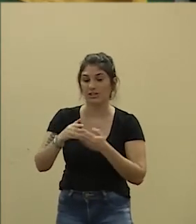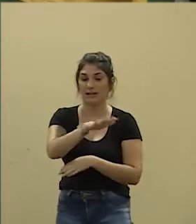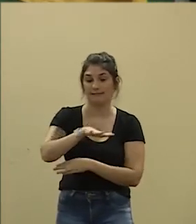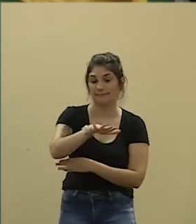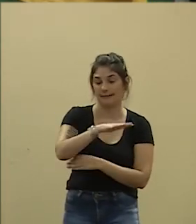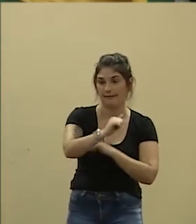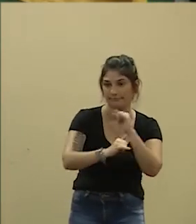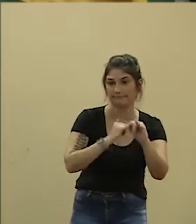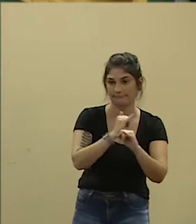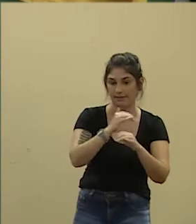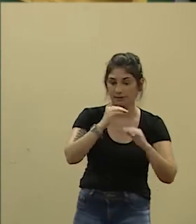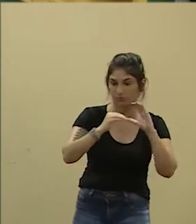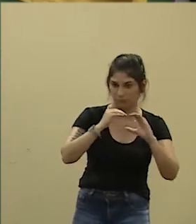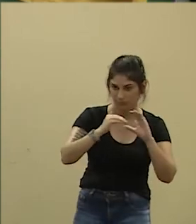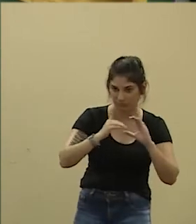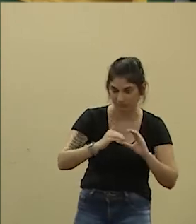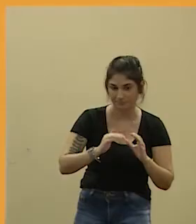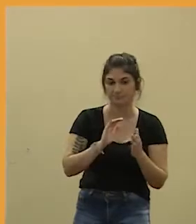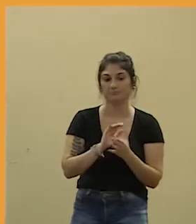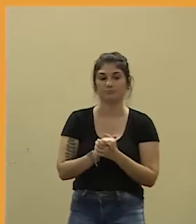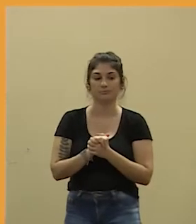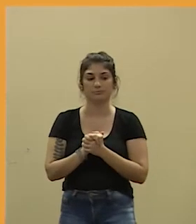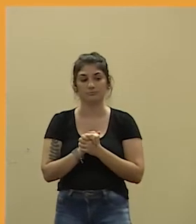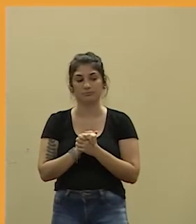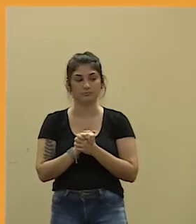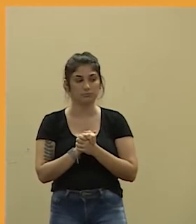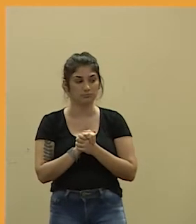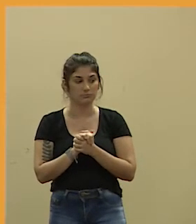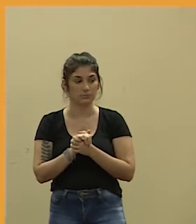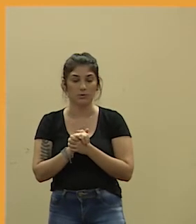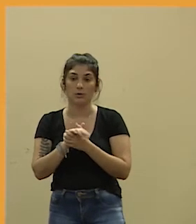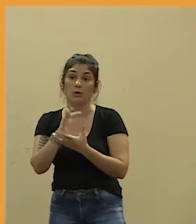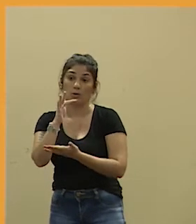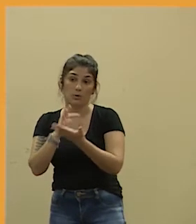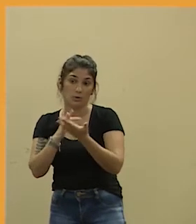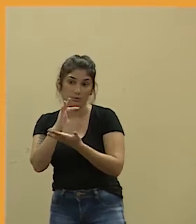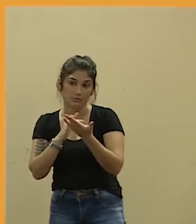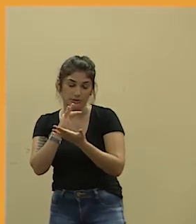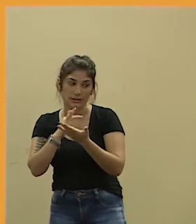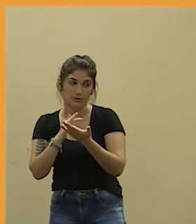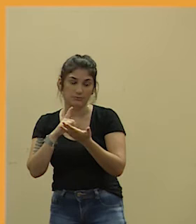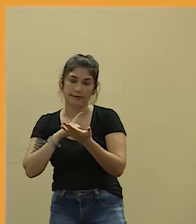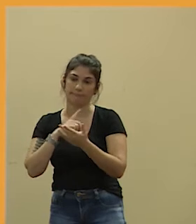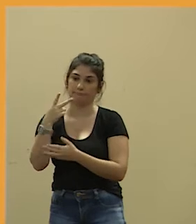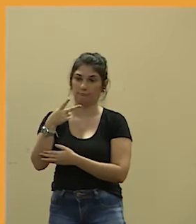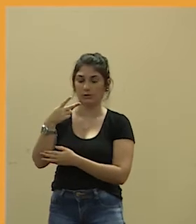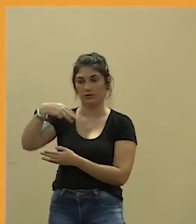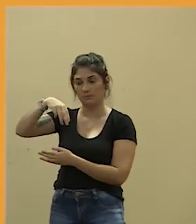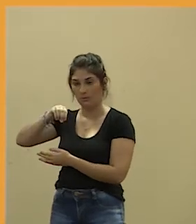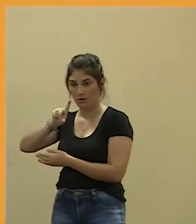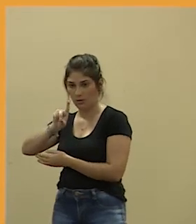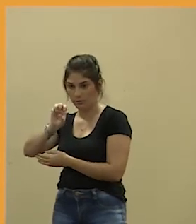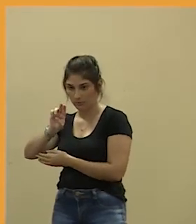virtual o texto os dois trechos do vídeo estão disponibilizados no tópico do módulo dos materiais do curso na página web